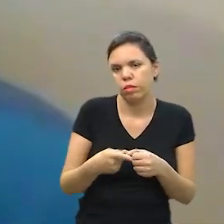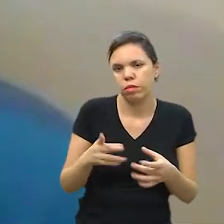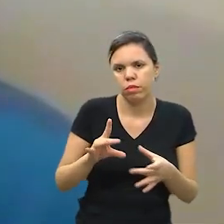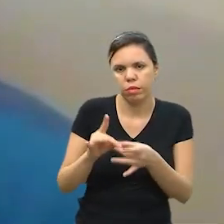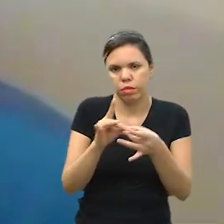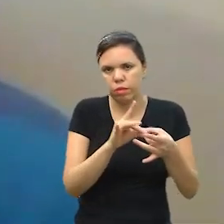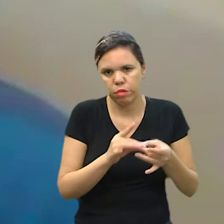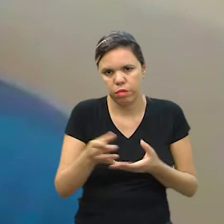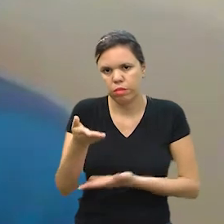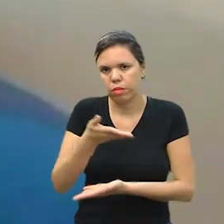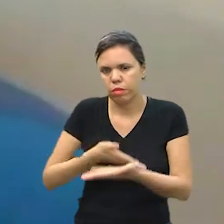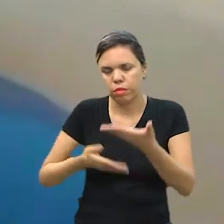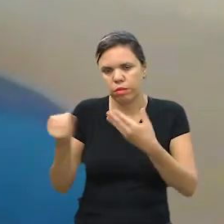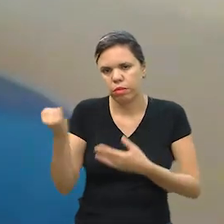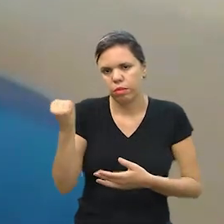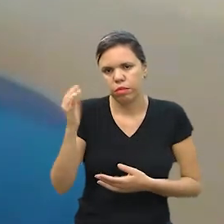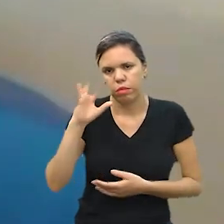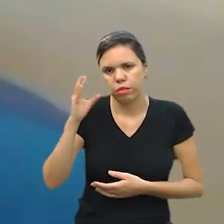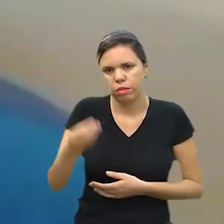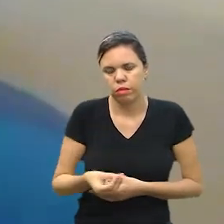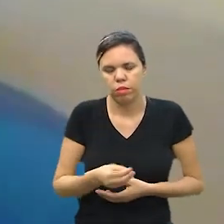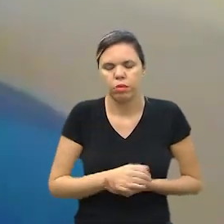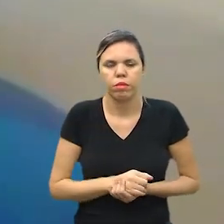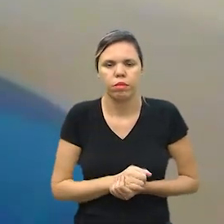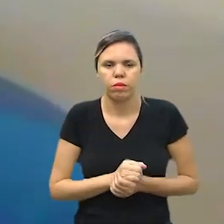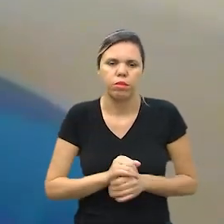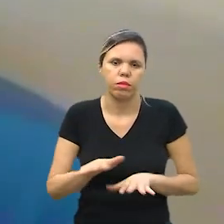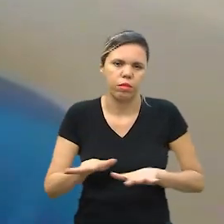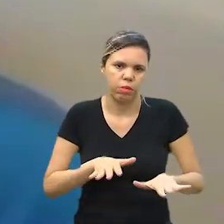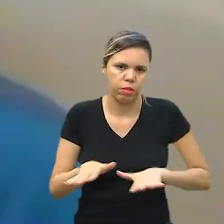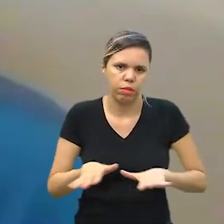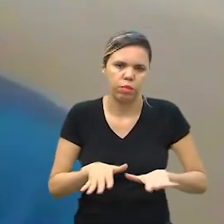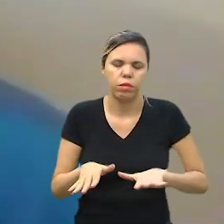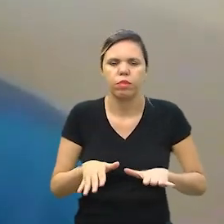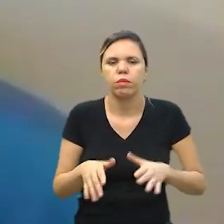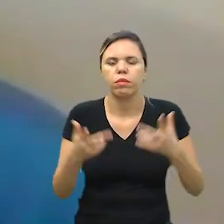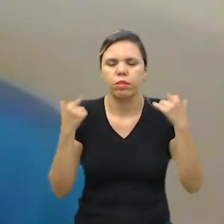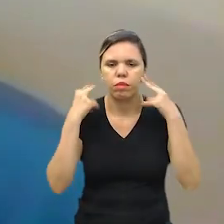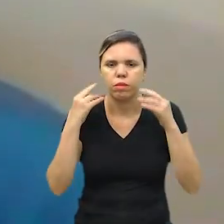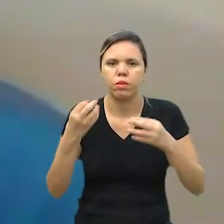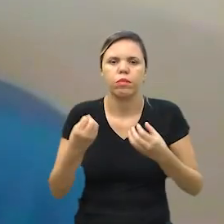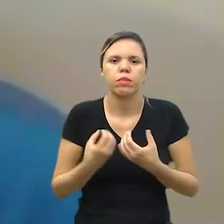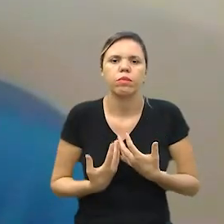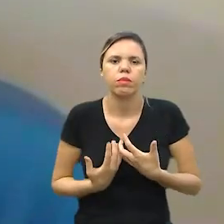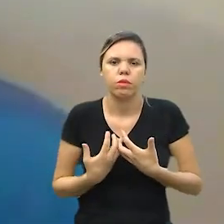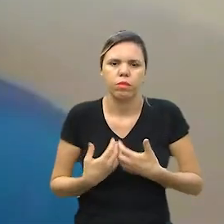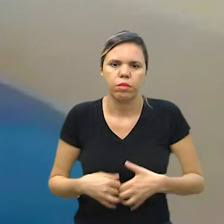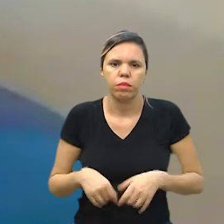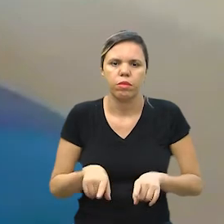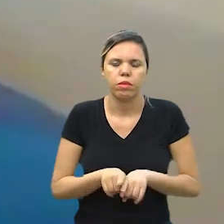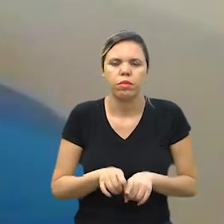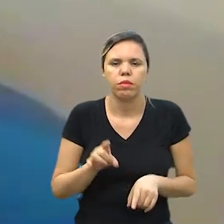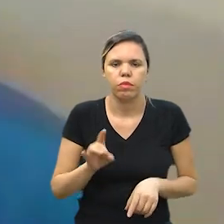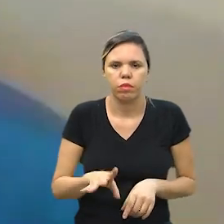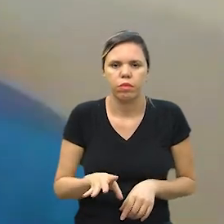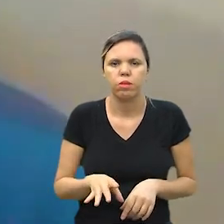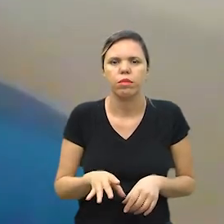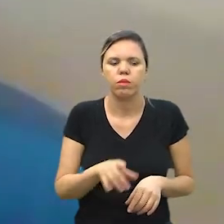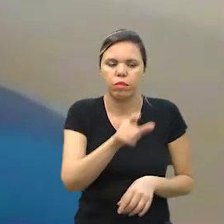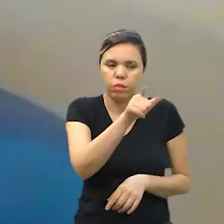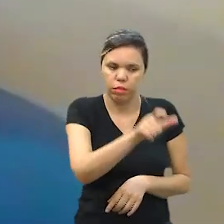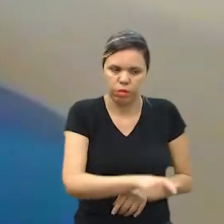faça parcerias, né? É importante entender que o movimento de orgânicos, ele não está só no produtor, ele está